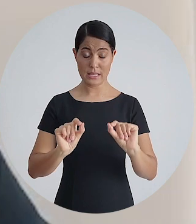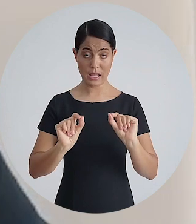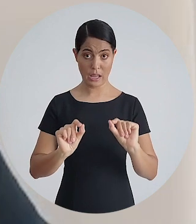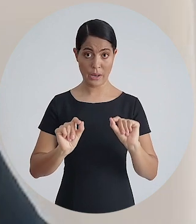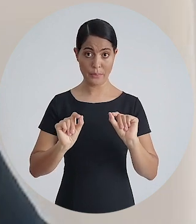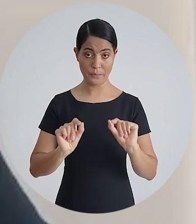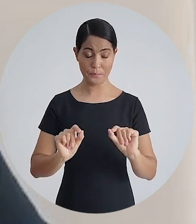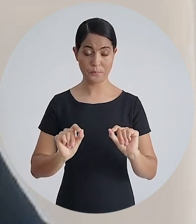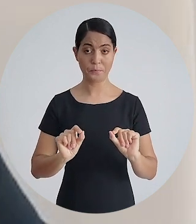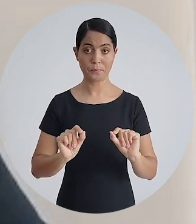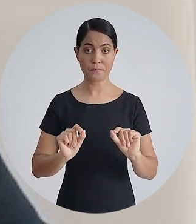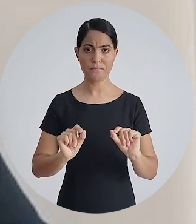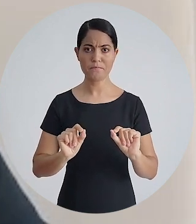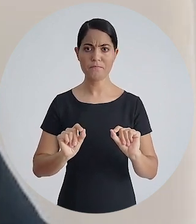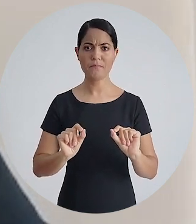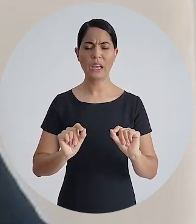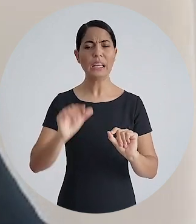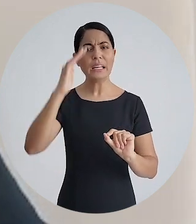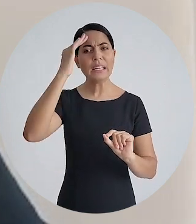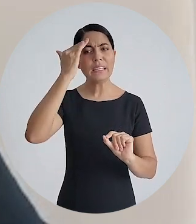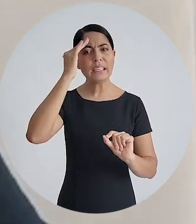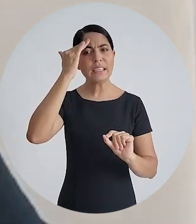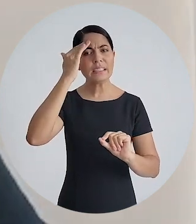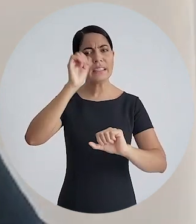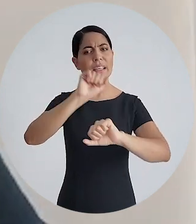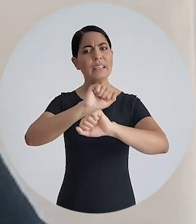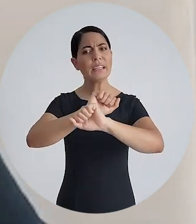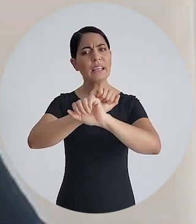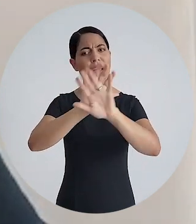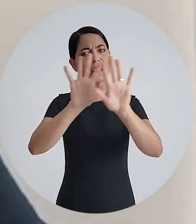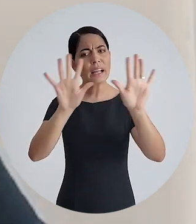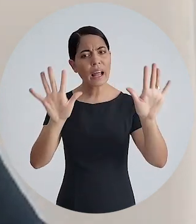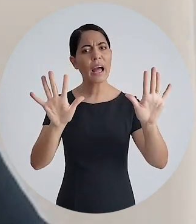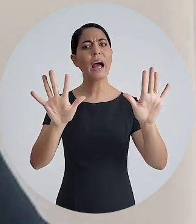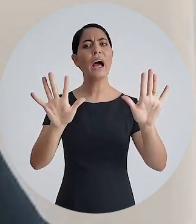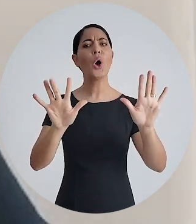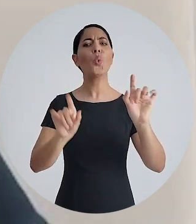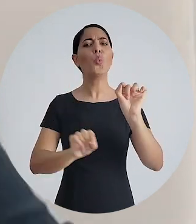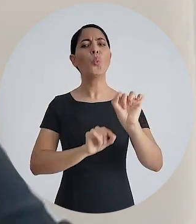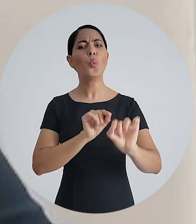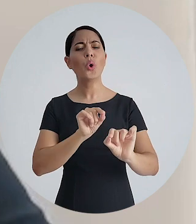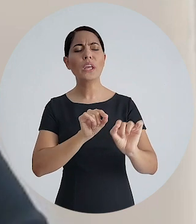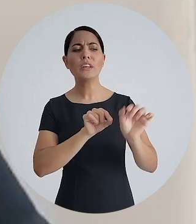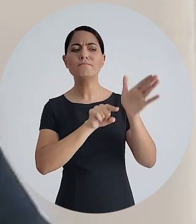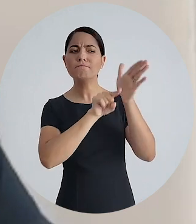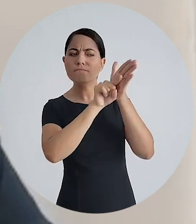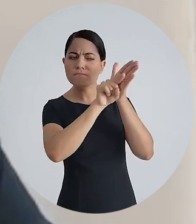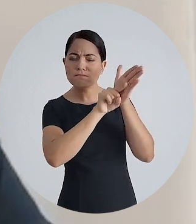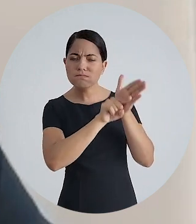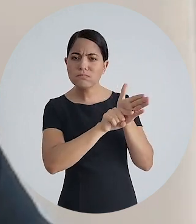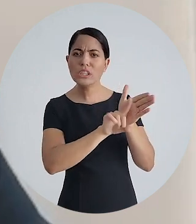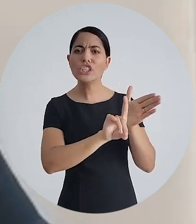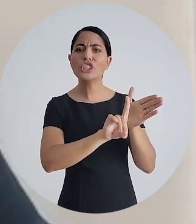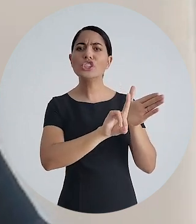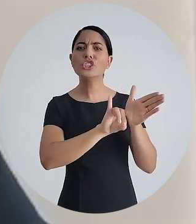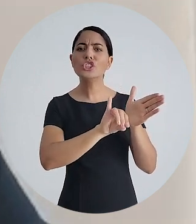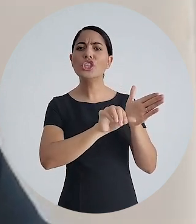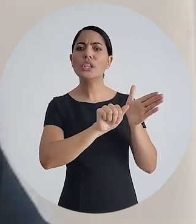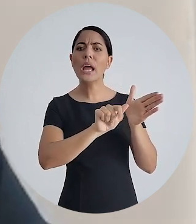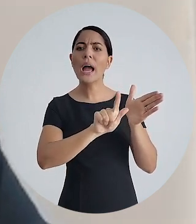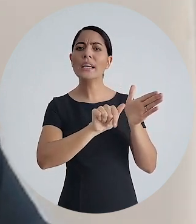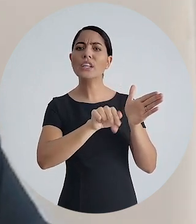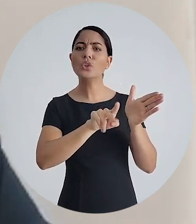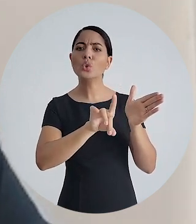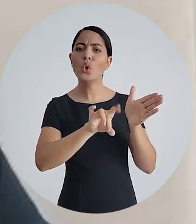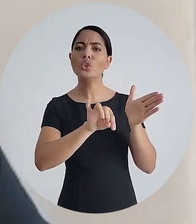a necessidade de se compreender os diagnósticos que são traçados,